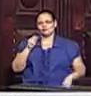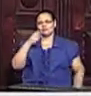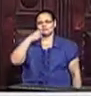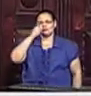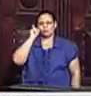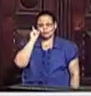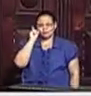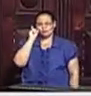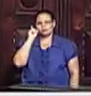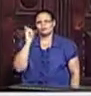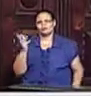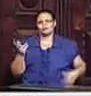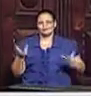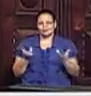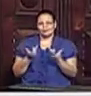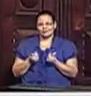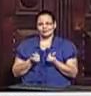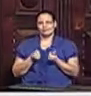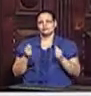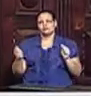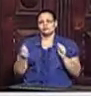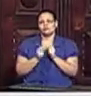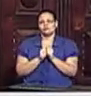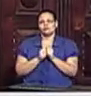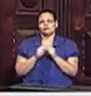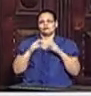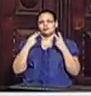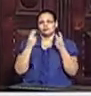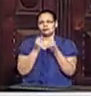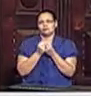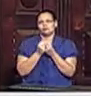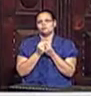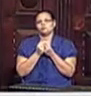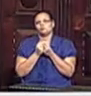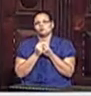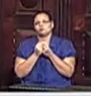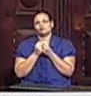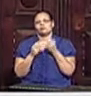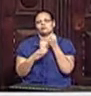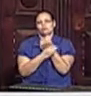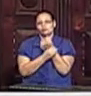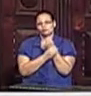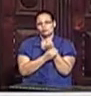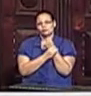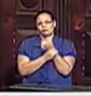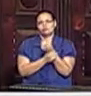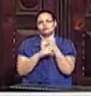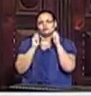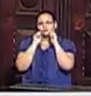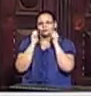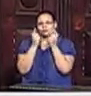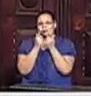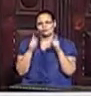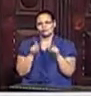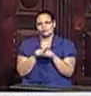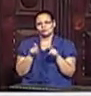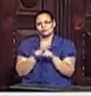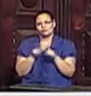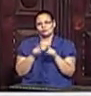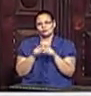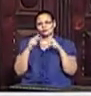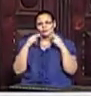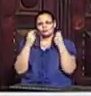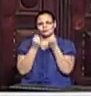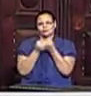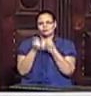ontem, uma audiência pública conjunta das comissões de segurança da Alerj e também da